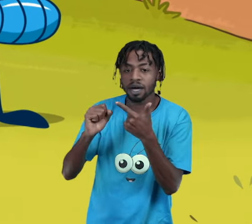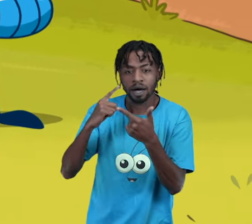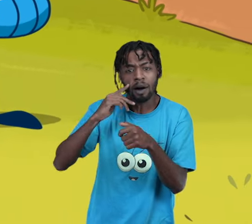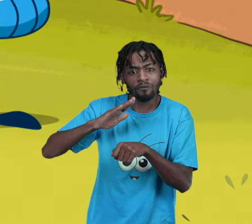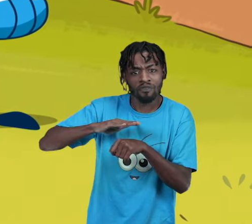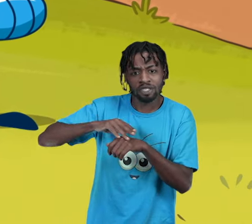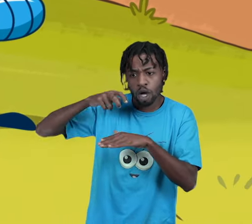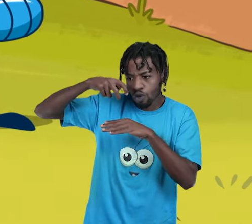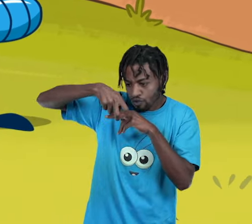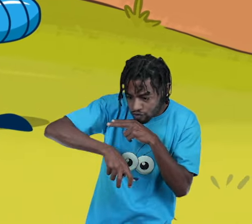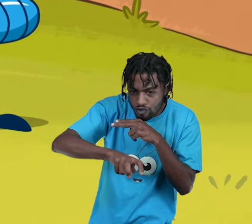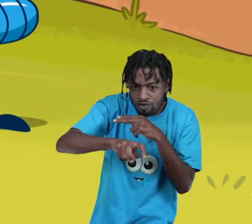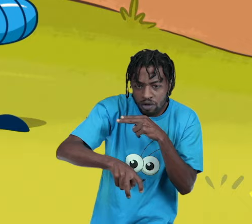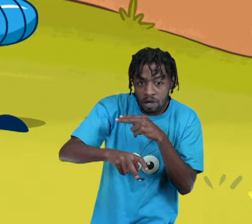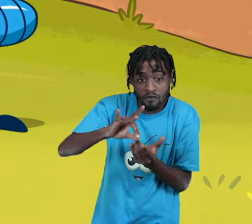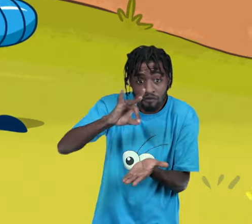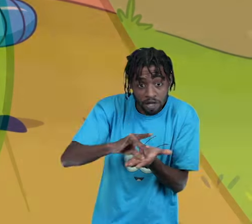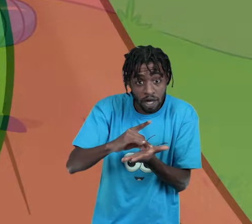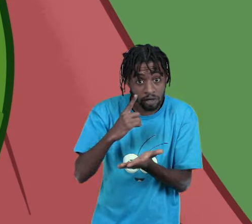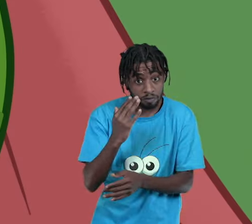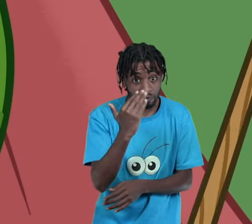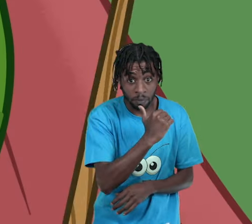só que de verdade.